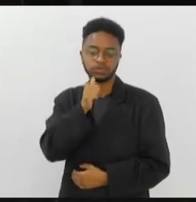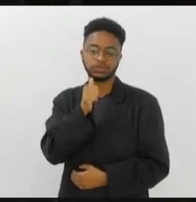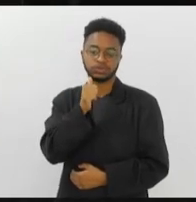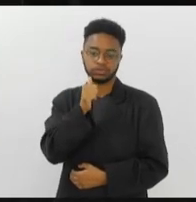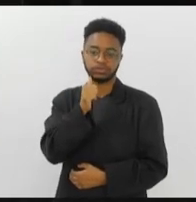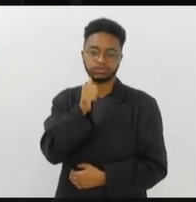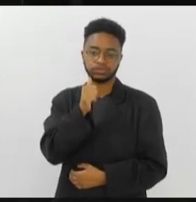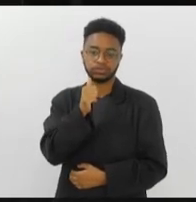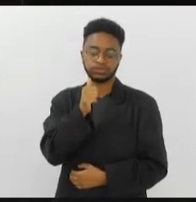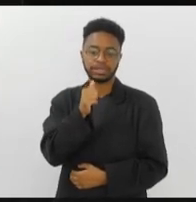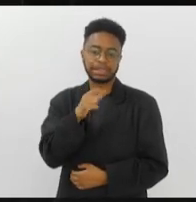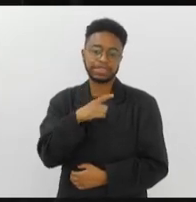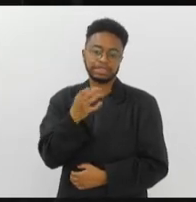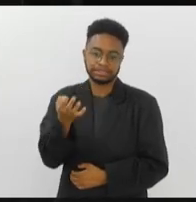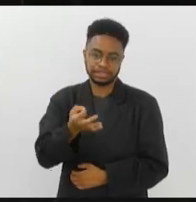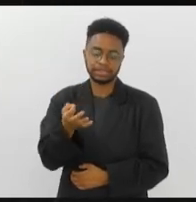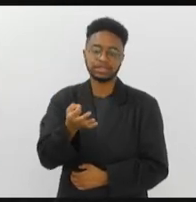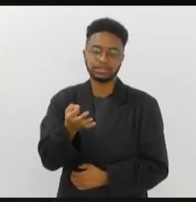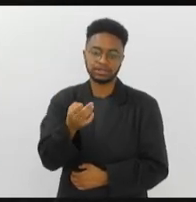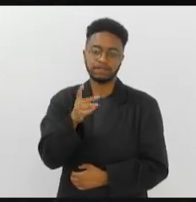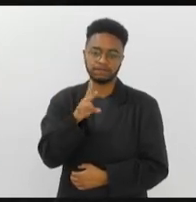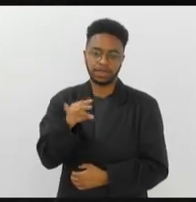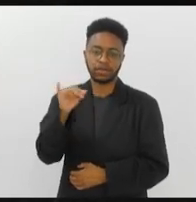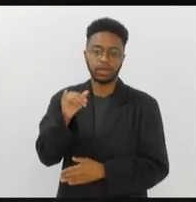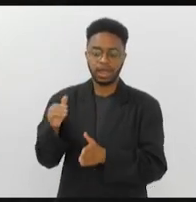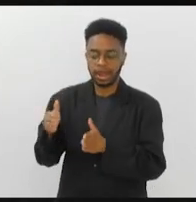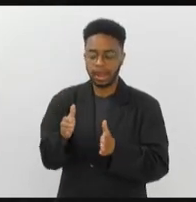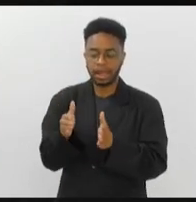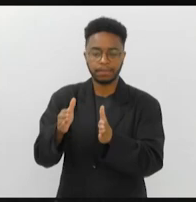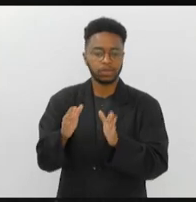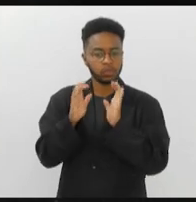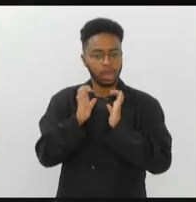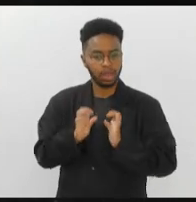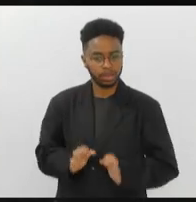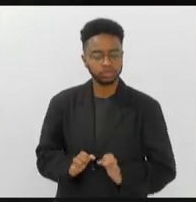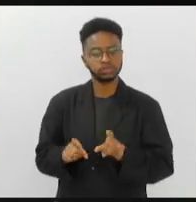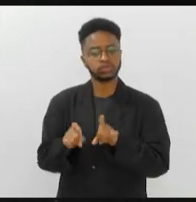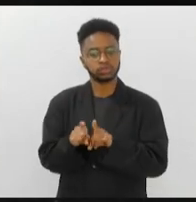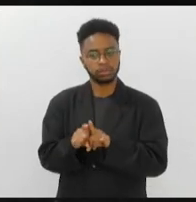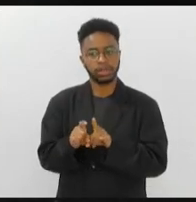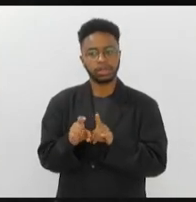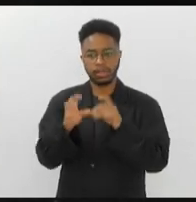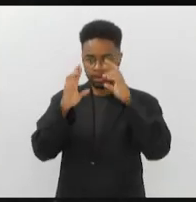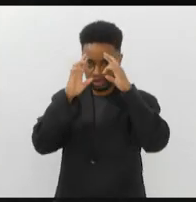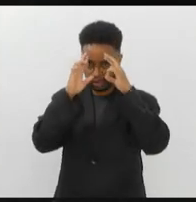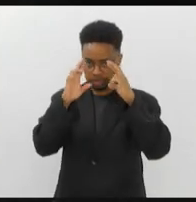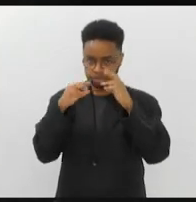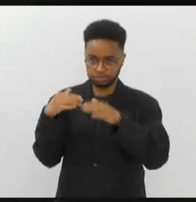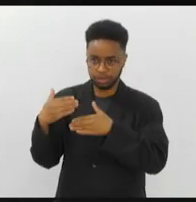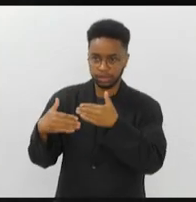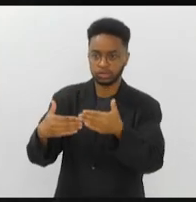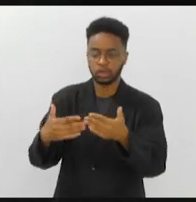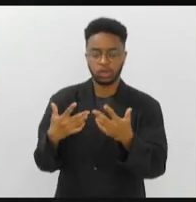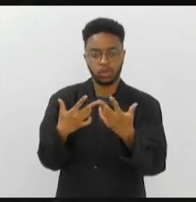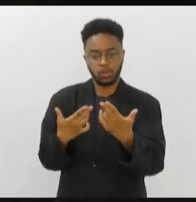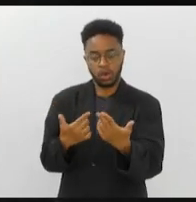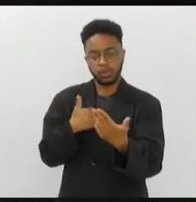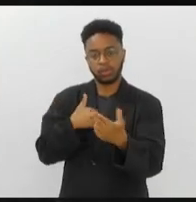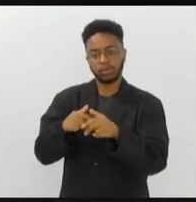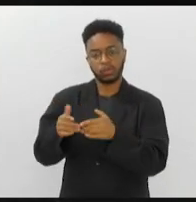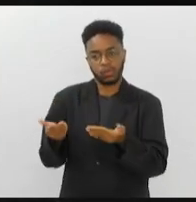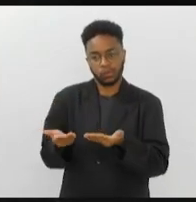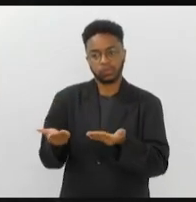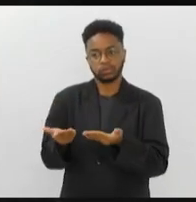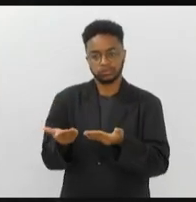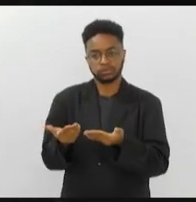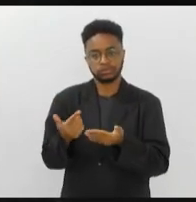moças, que certamente trilharão o mesmo caminho de ética e respeito na qual eu hoje sigo por